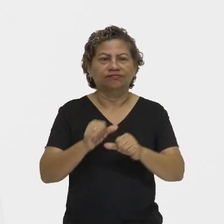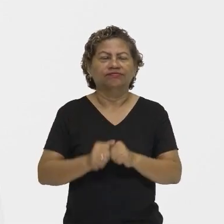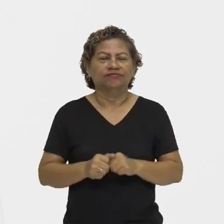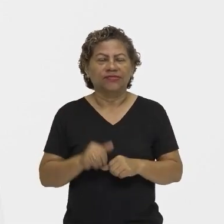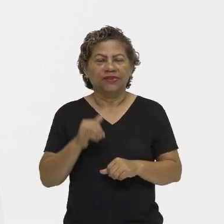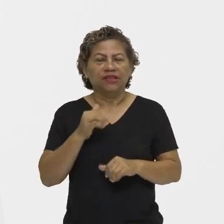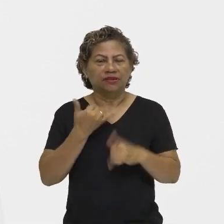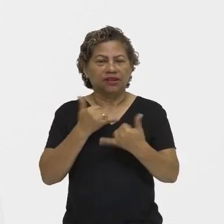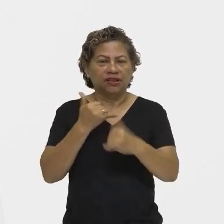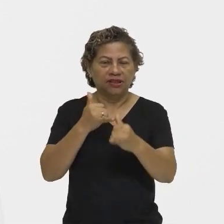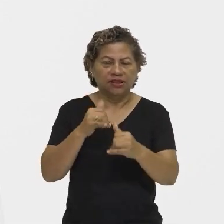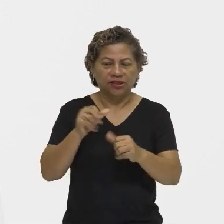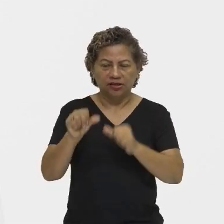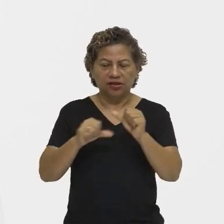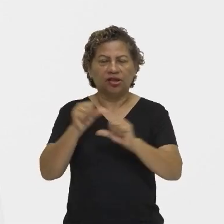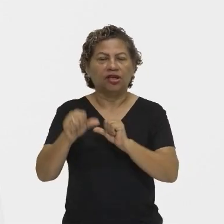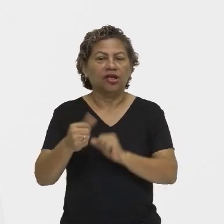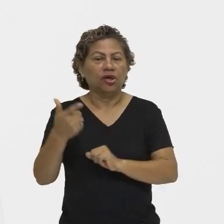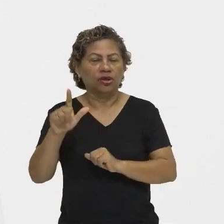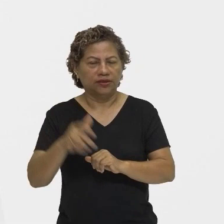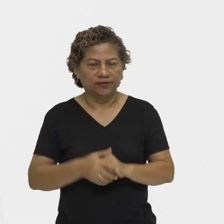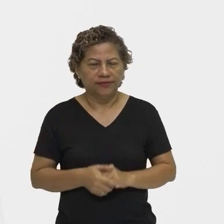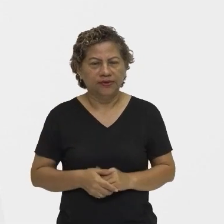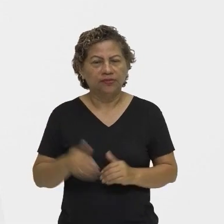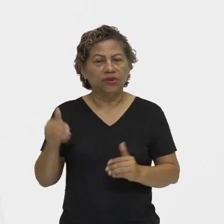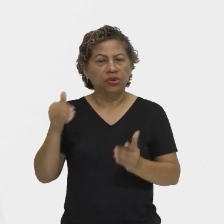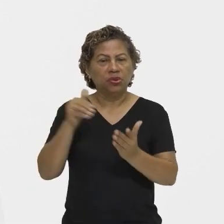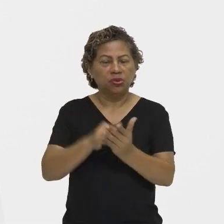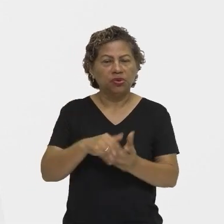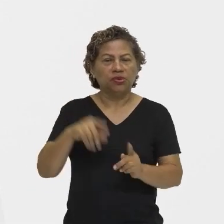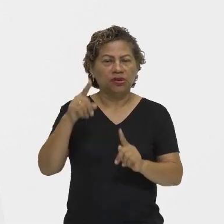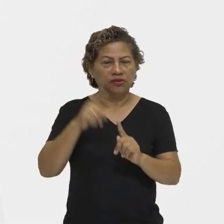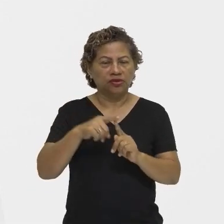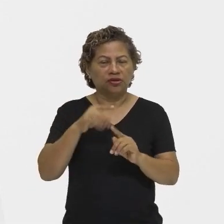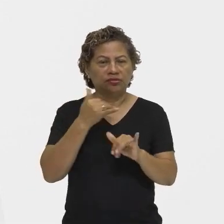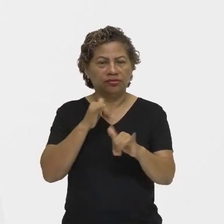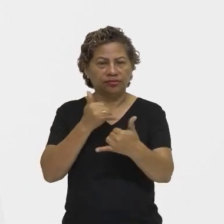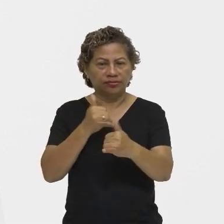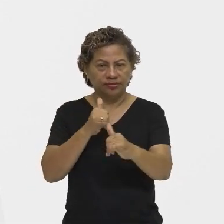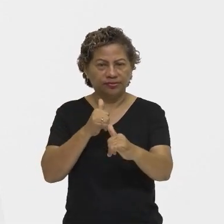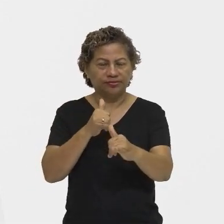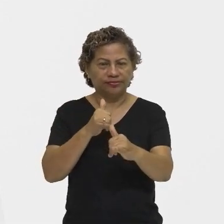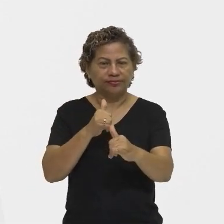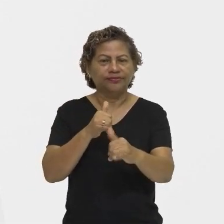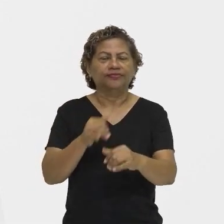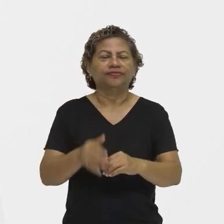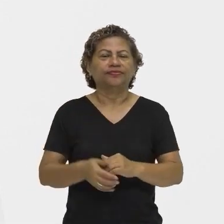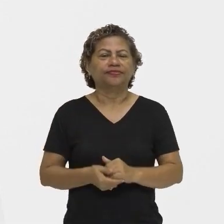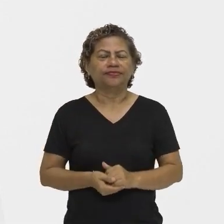energia em outra. E temos ali, por último, a nossa energia